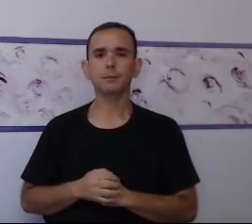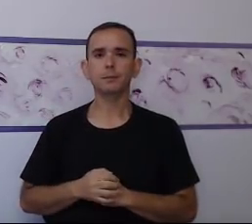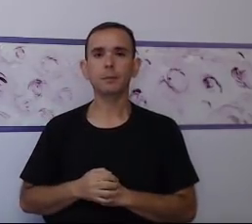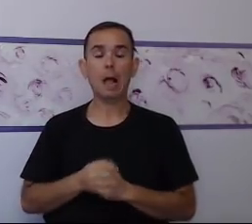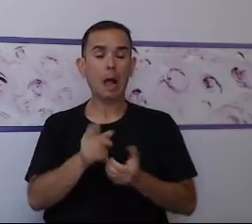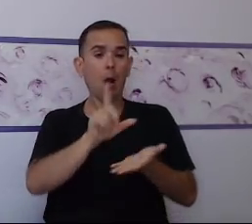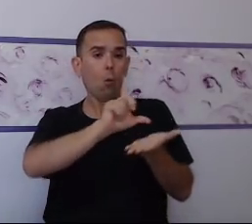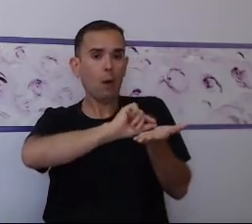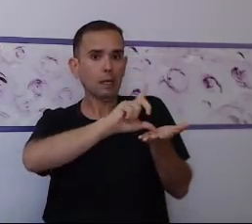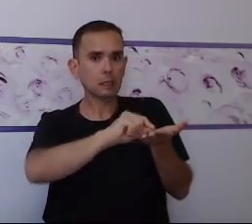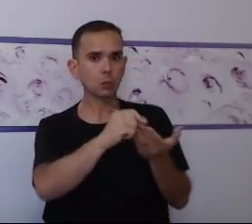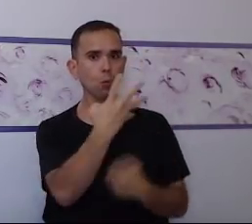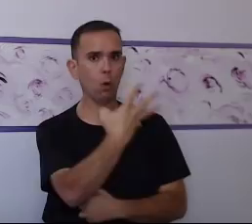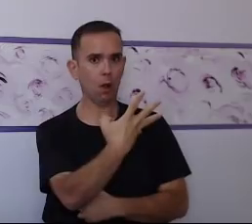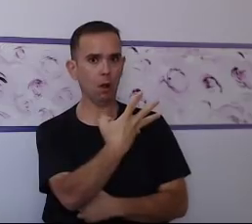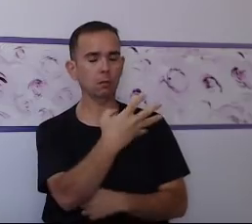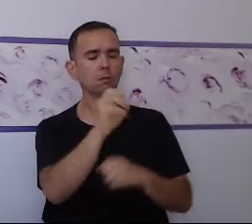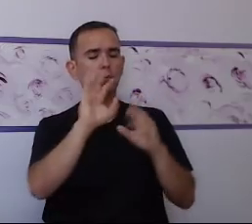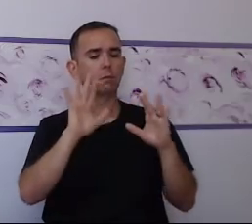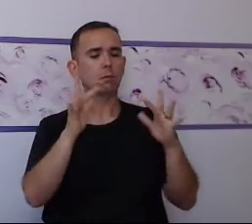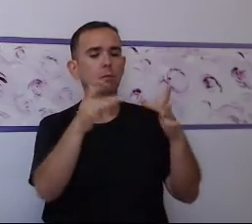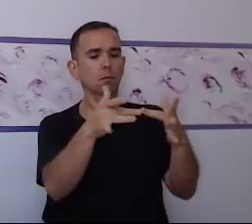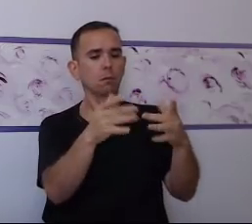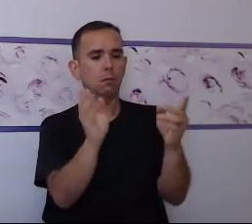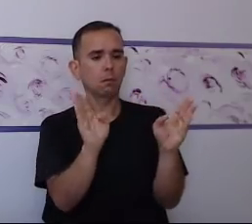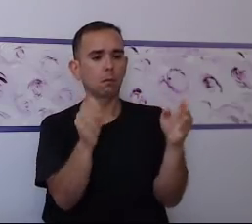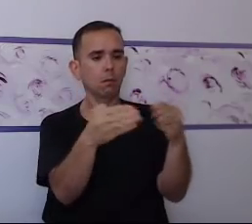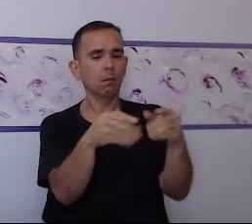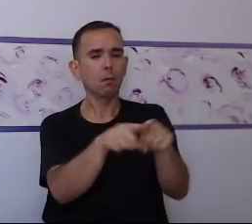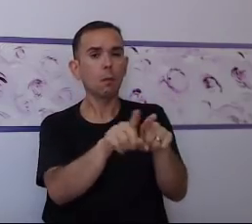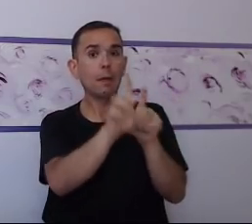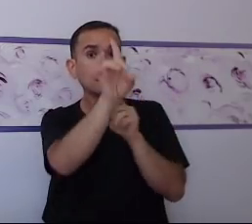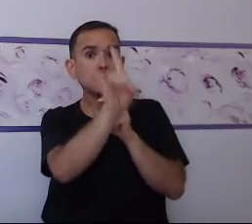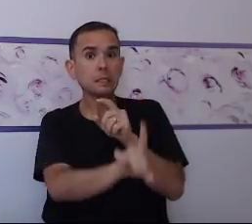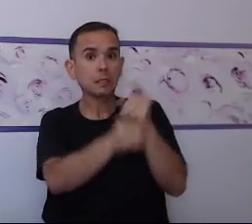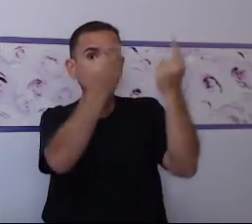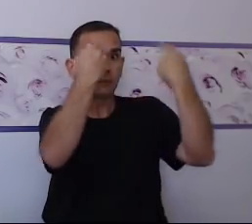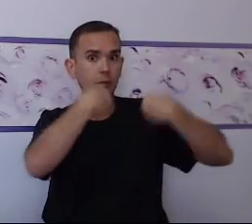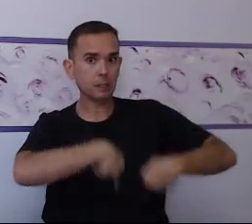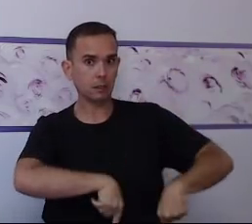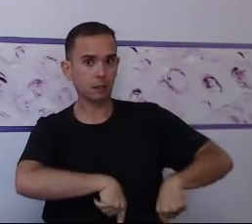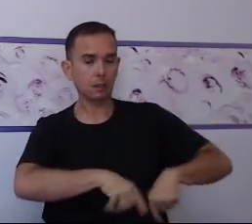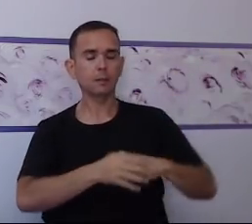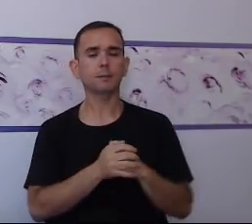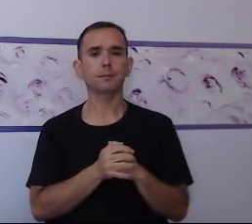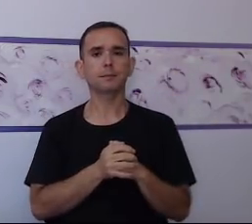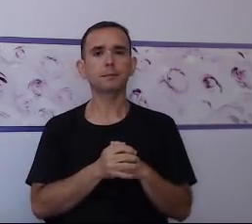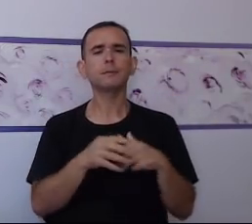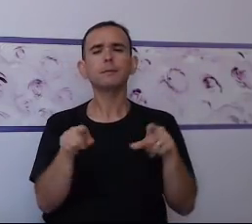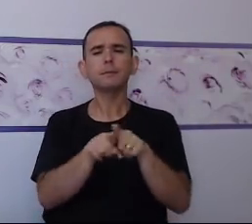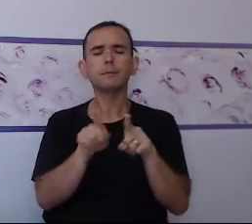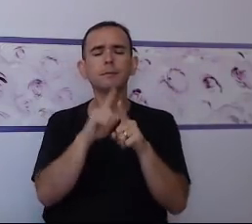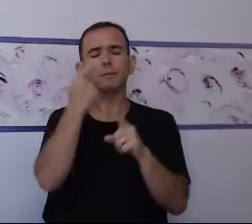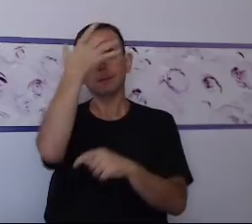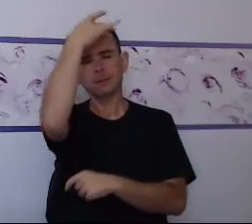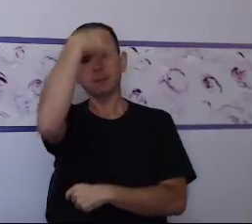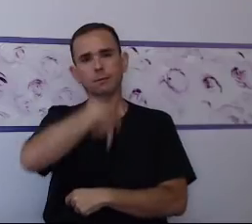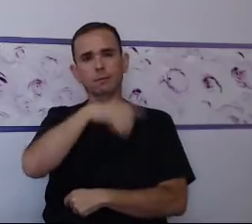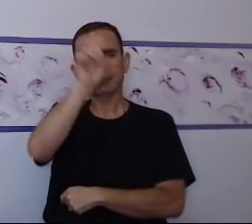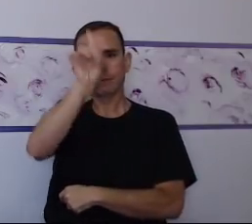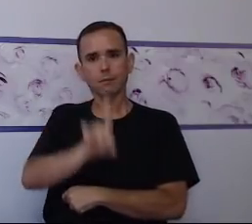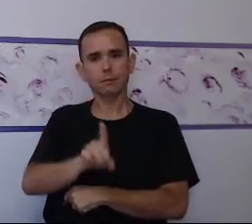No artigo 4, especificamente, vem tratando sobre a deficiência física. Então, considera-se a pessoa com